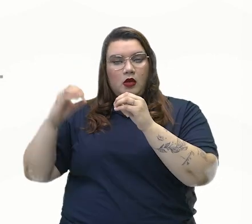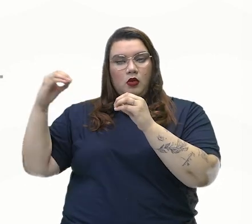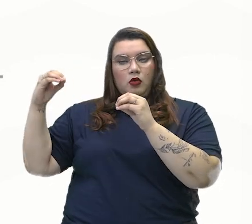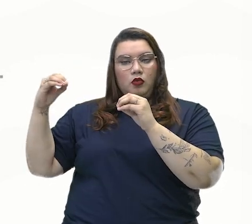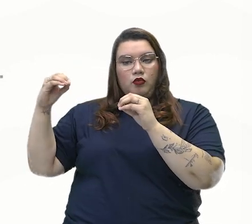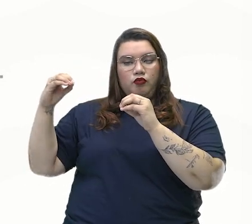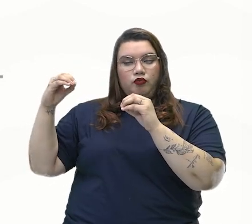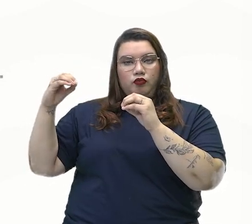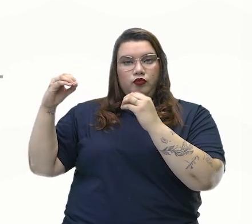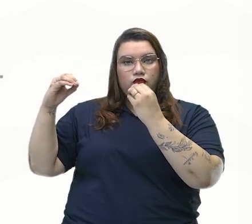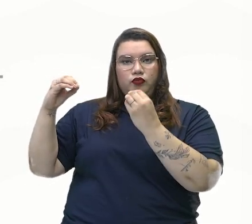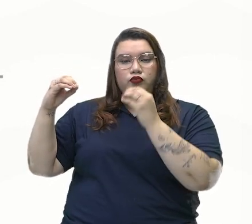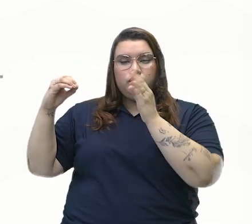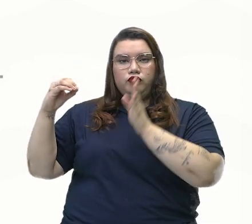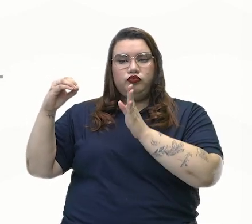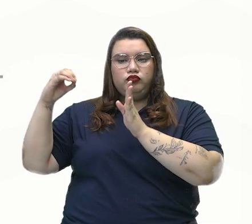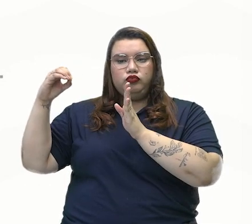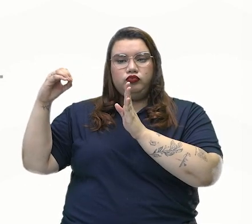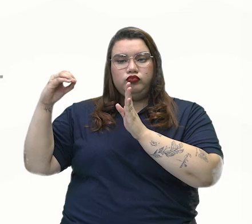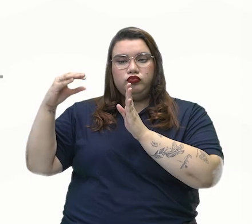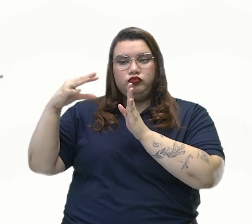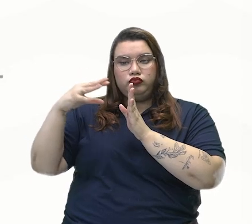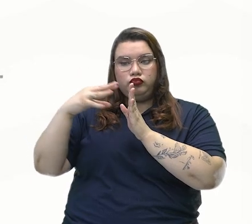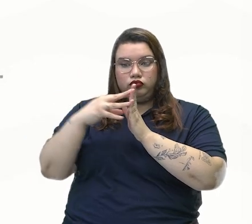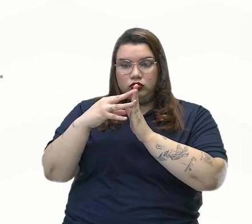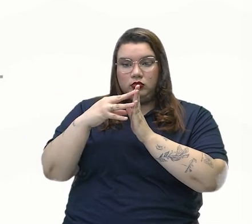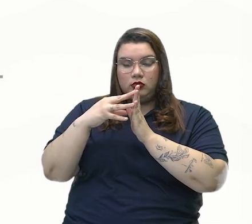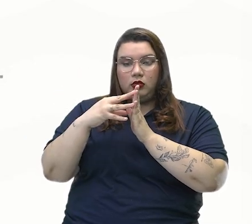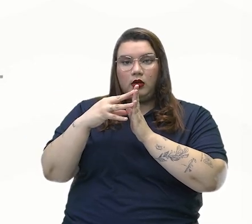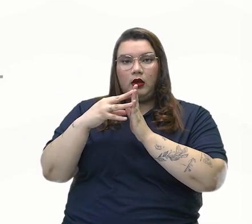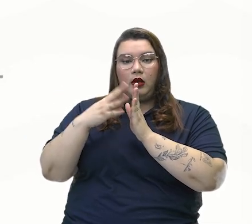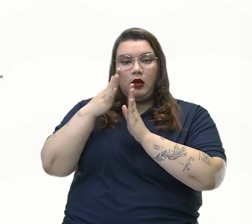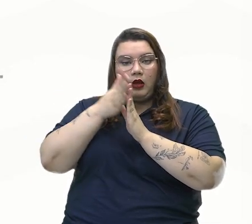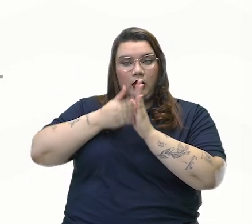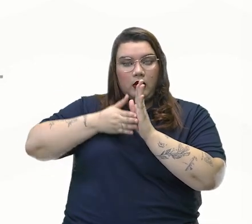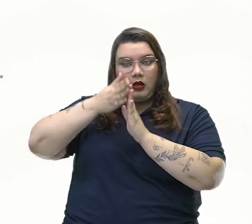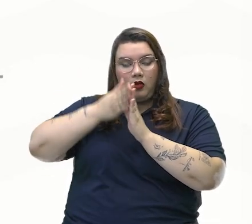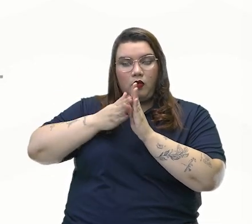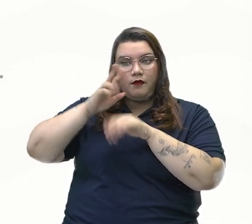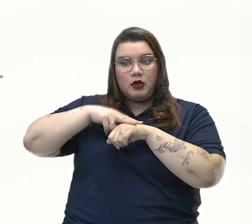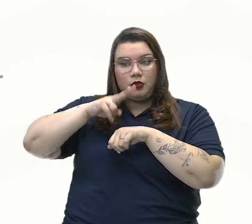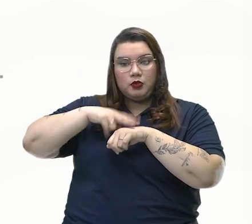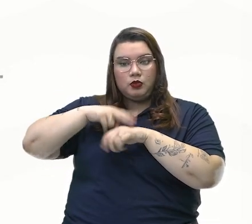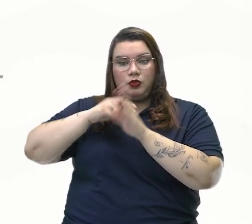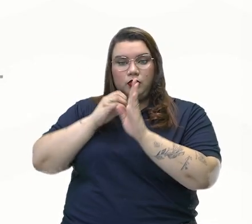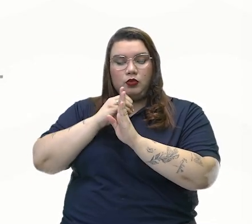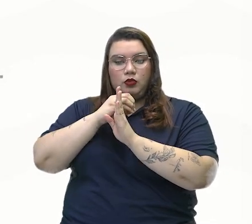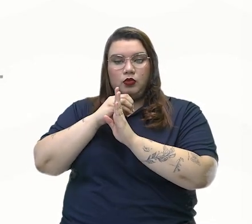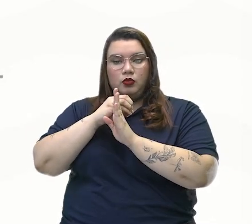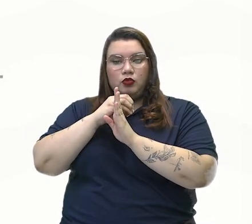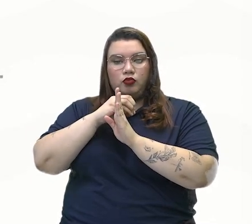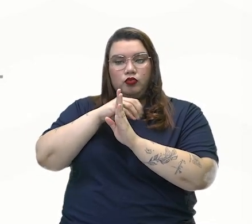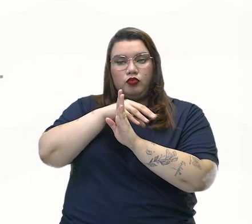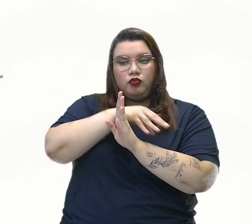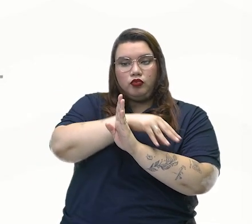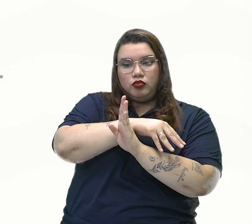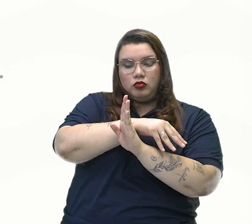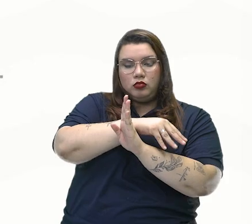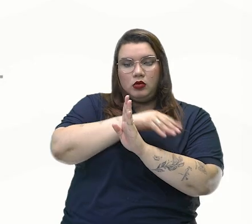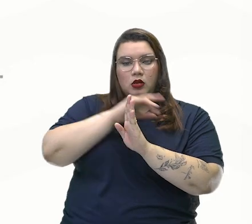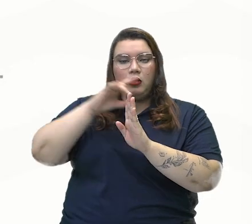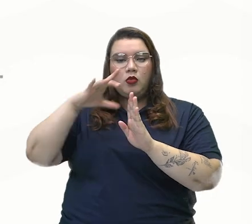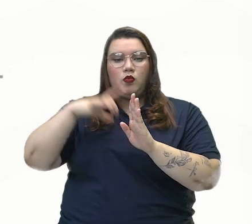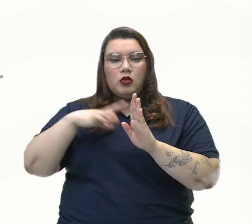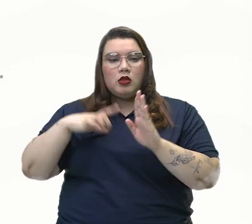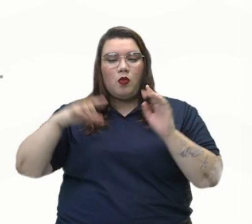objeto. Esses raios, ao atravessarem a lente, eles se dirigem para um único